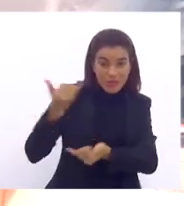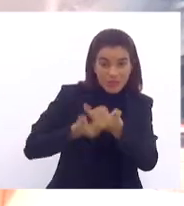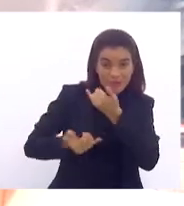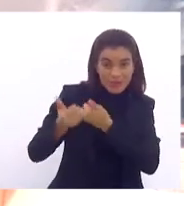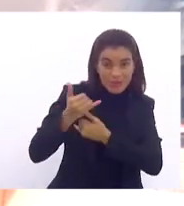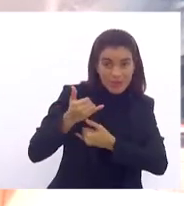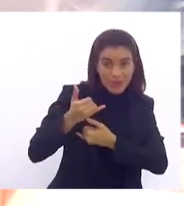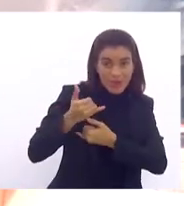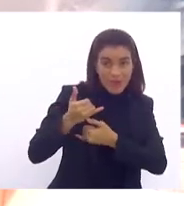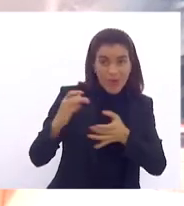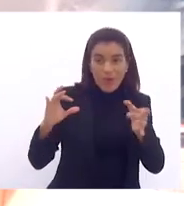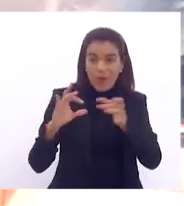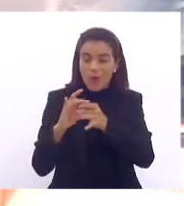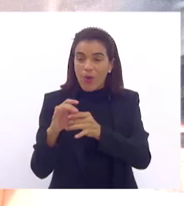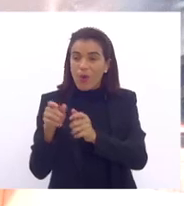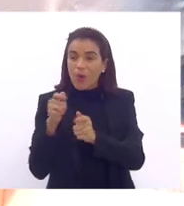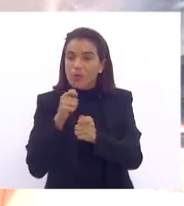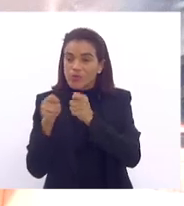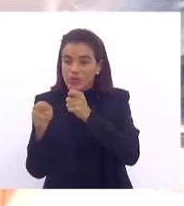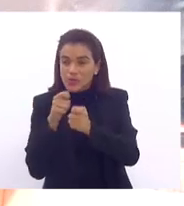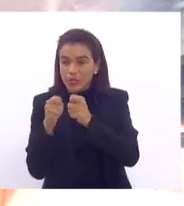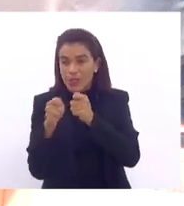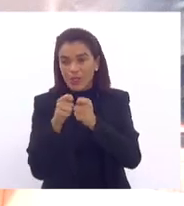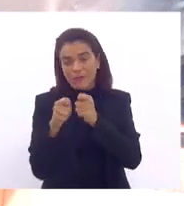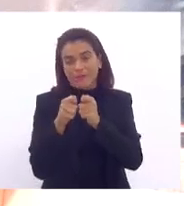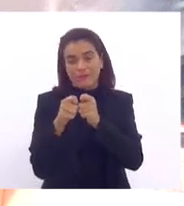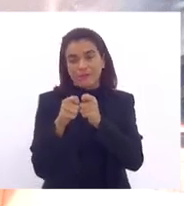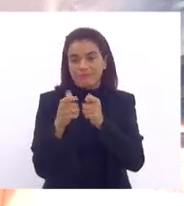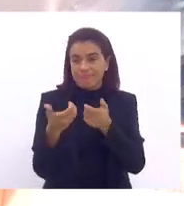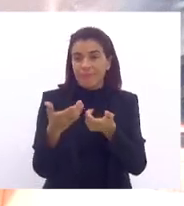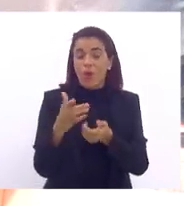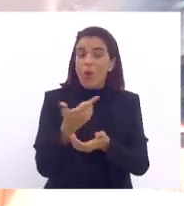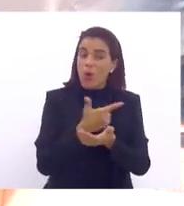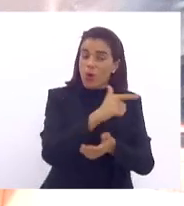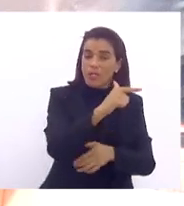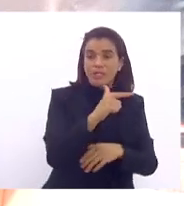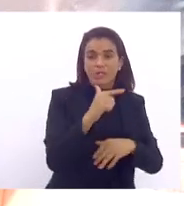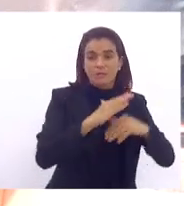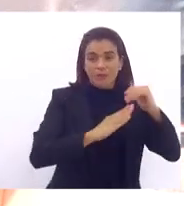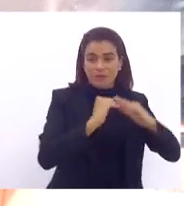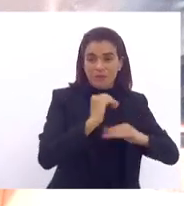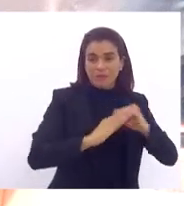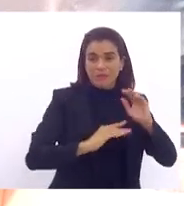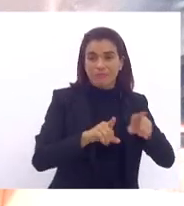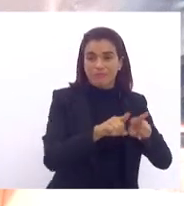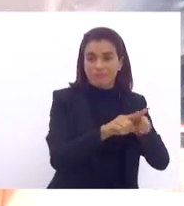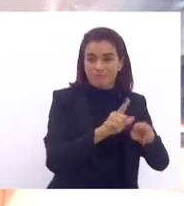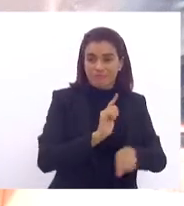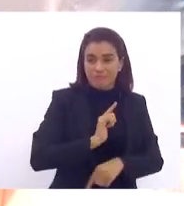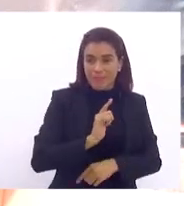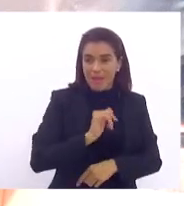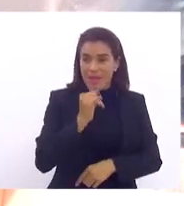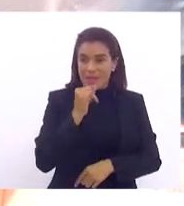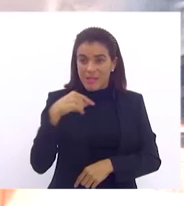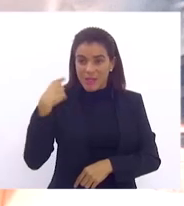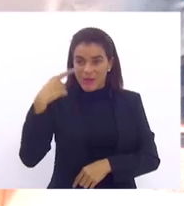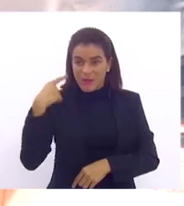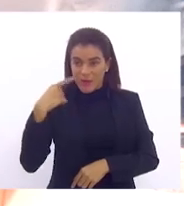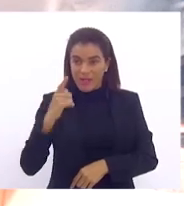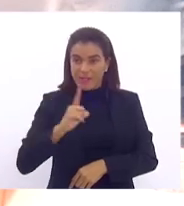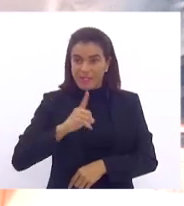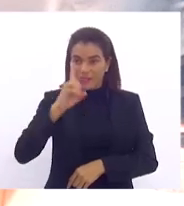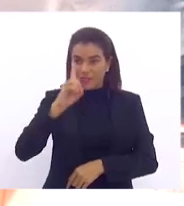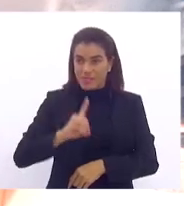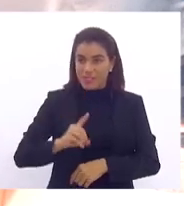com os jornalismos ou com as os veículos de imprensa outras profissões também TM esse sigilo resguardado por exemplo os Advogados têm direito ao